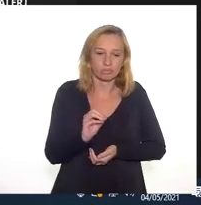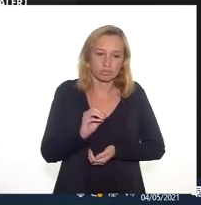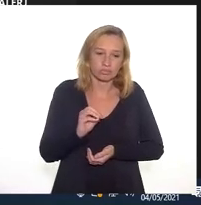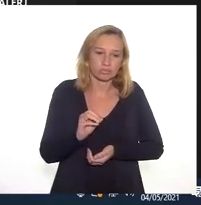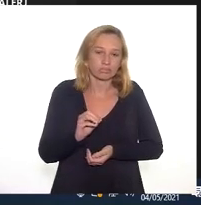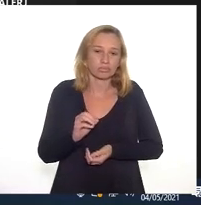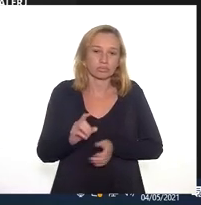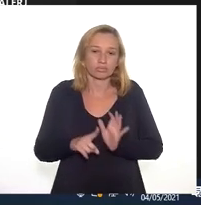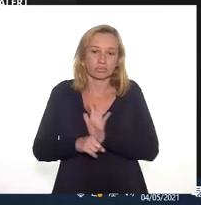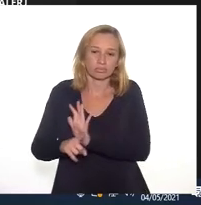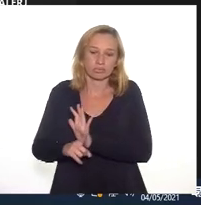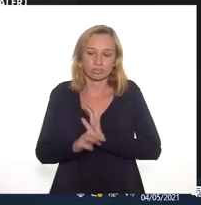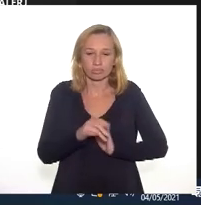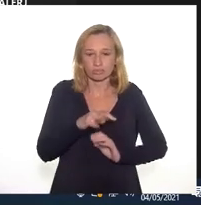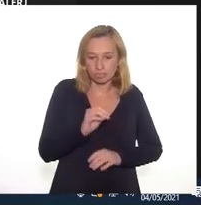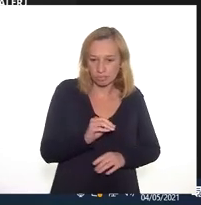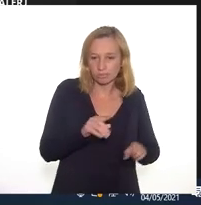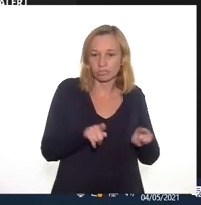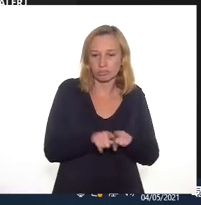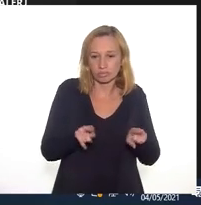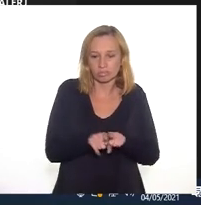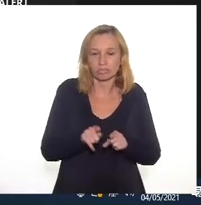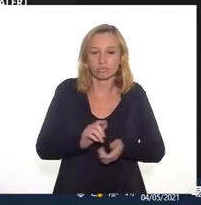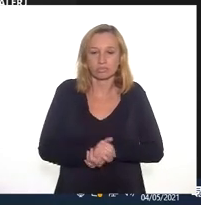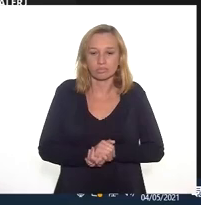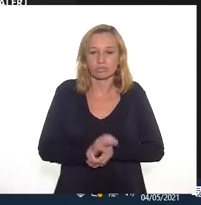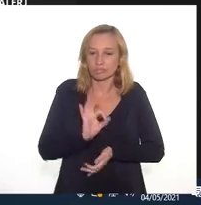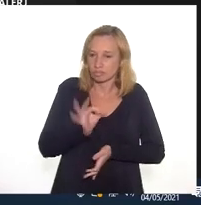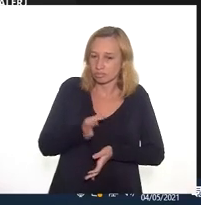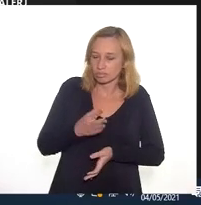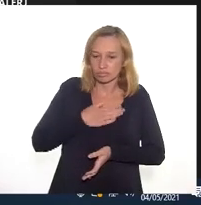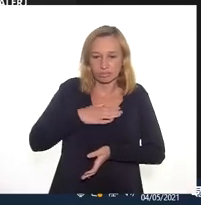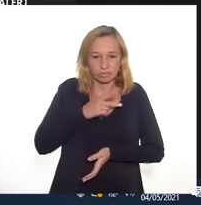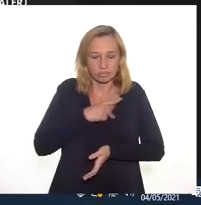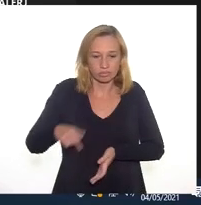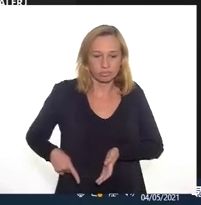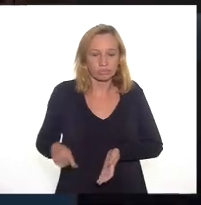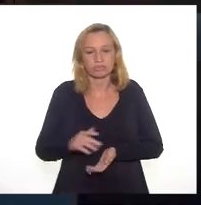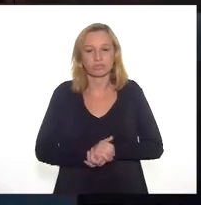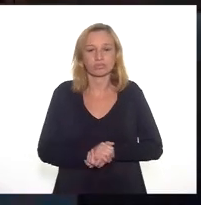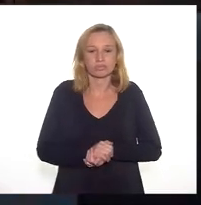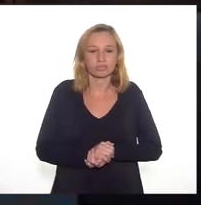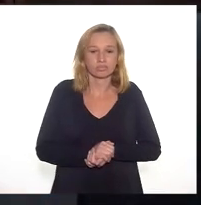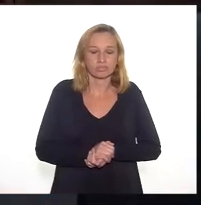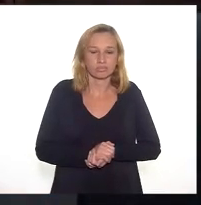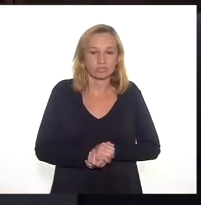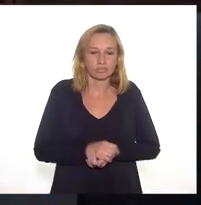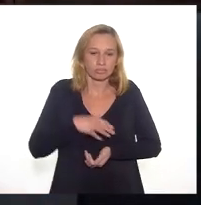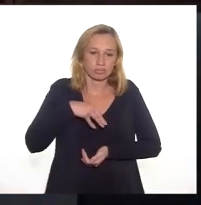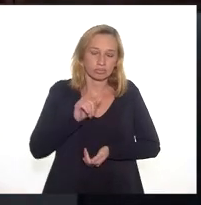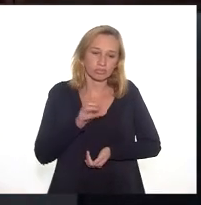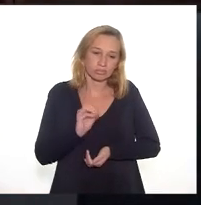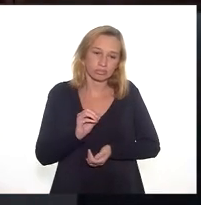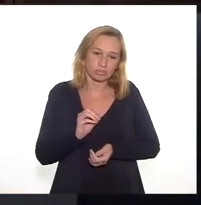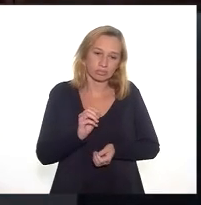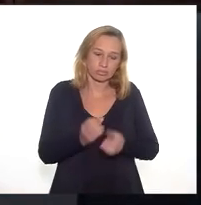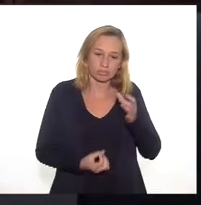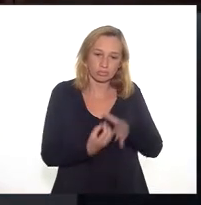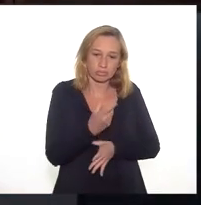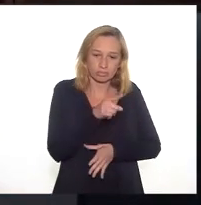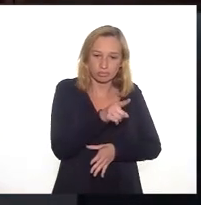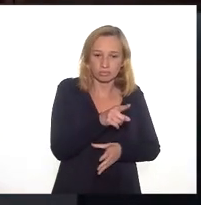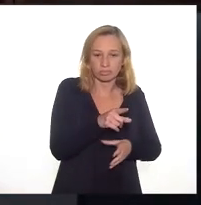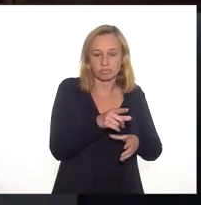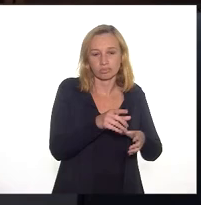também. Marcelo... Com certeza, meu presidente. Apesar de o Márcio estar formando um time lá, Lucinha.